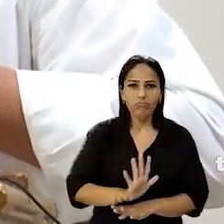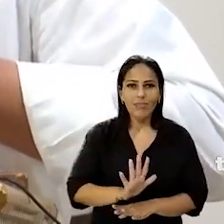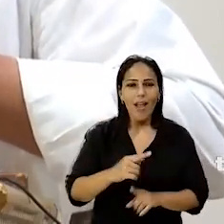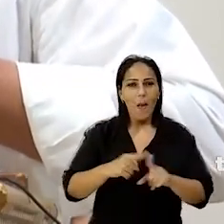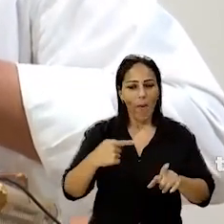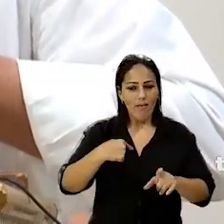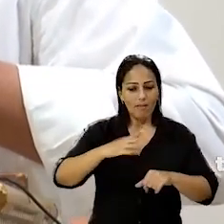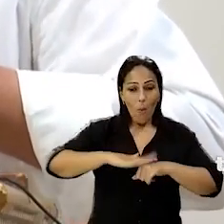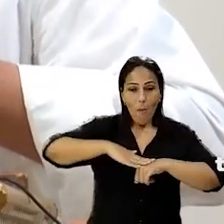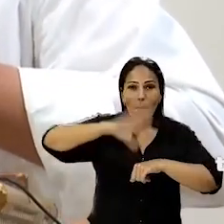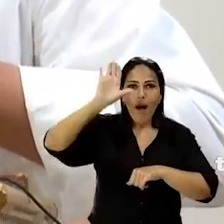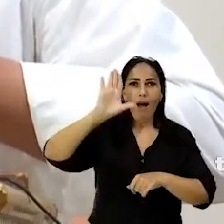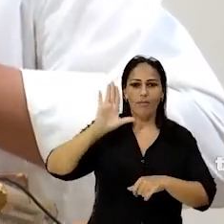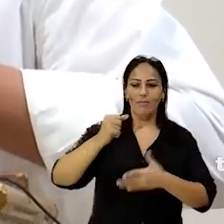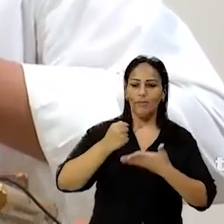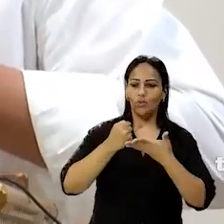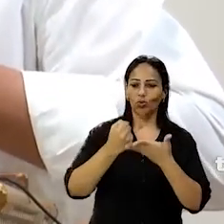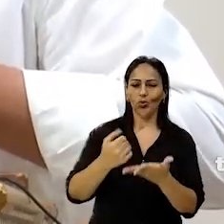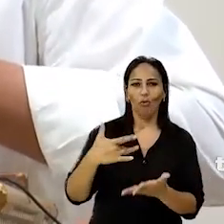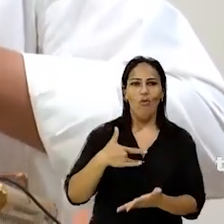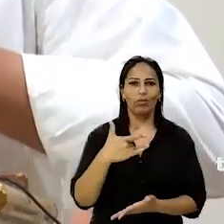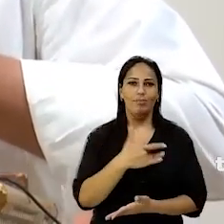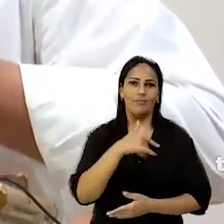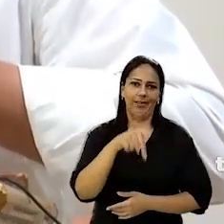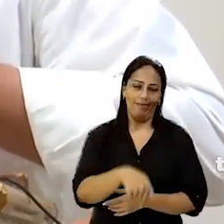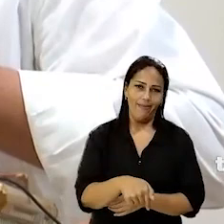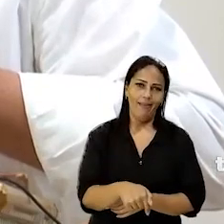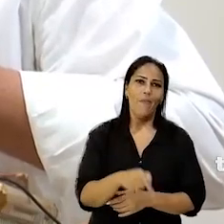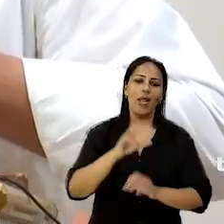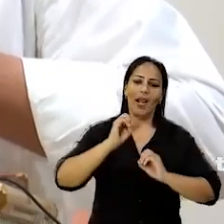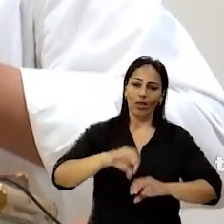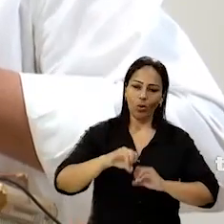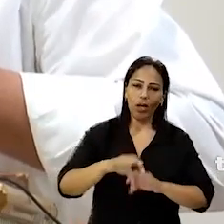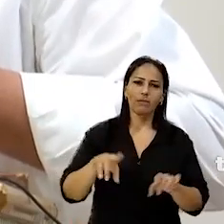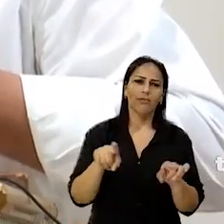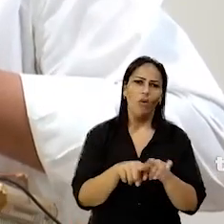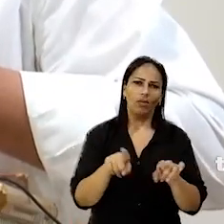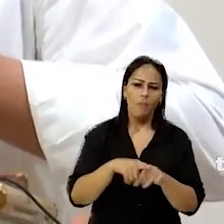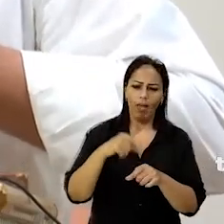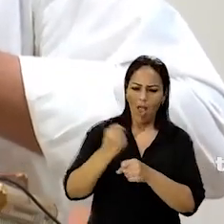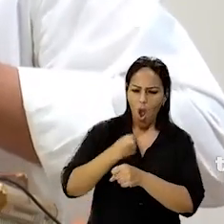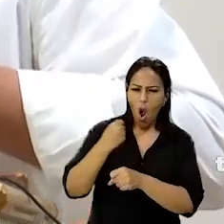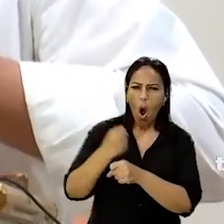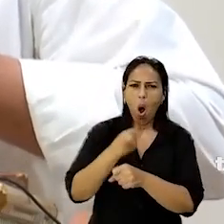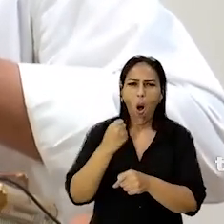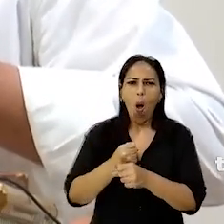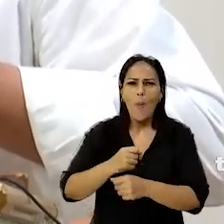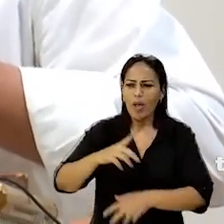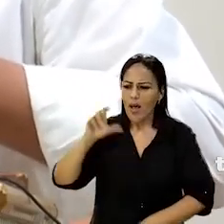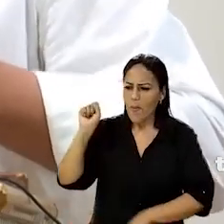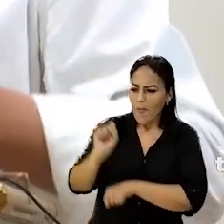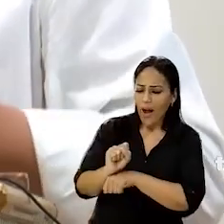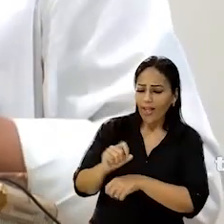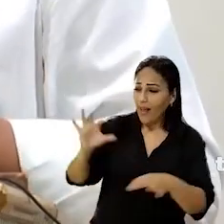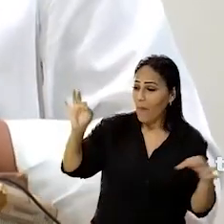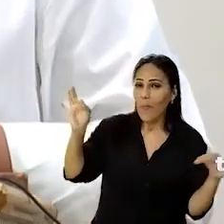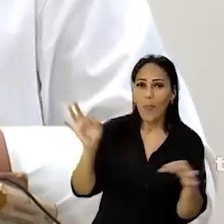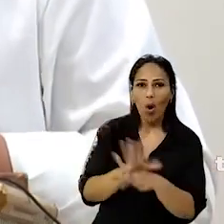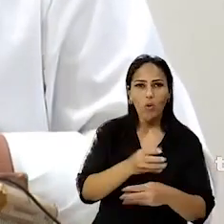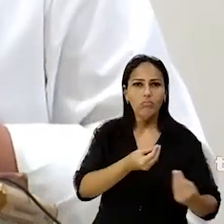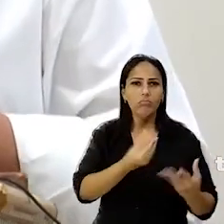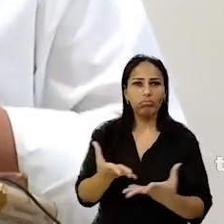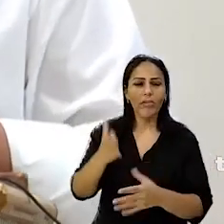mais fez pela saúde de Caicó, pela educação, obras paradas que estão sendo entregues. Caicó